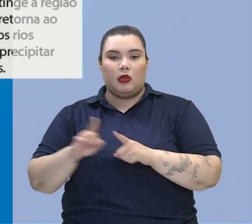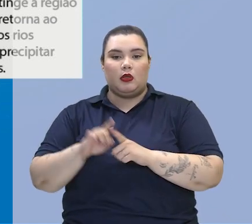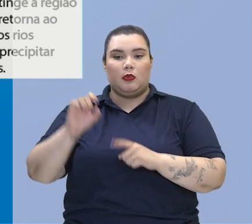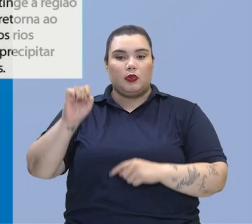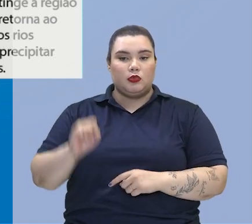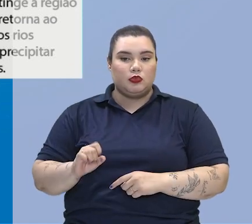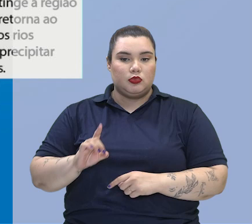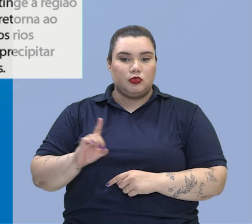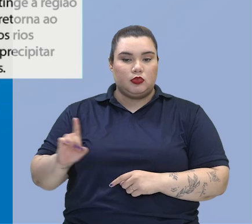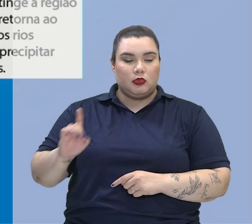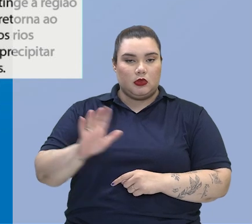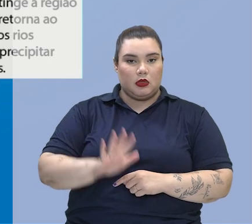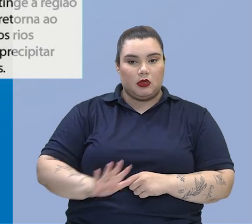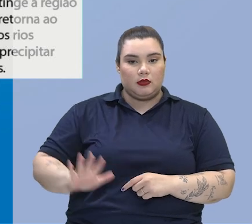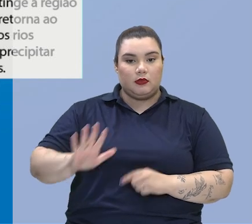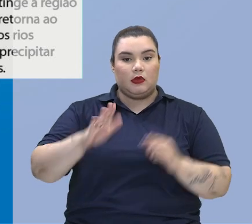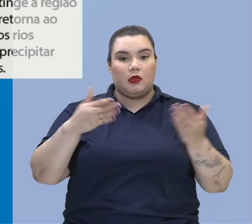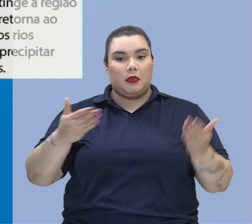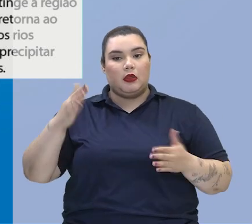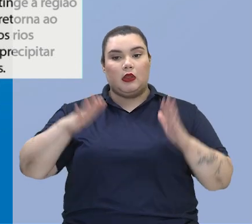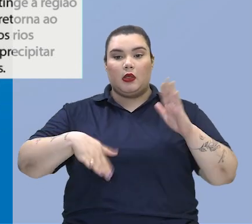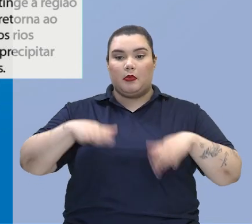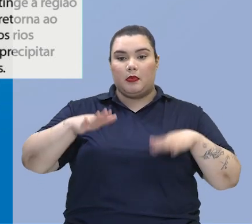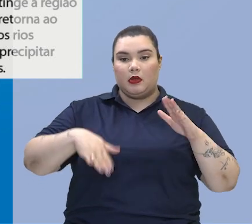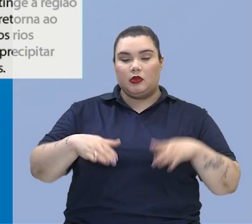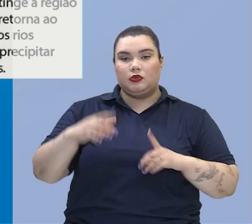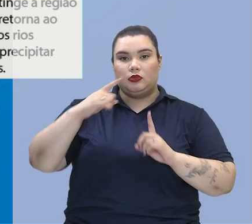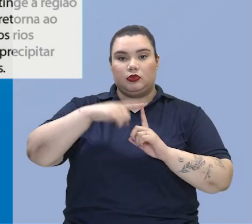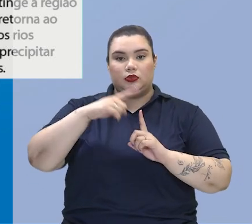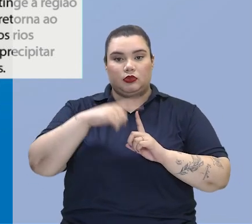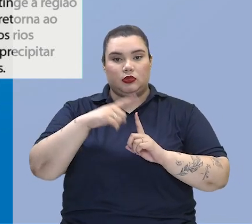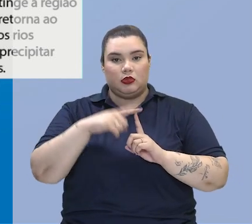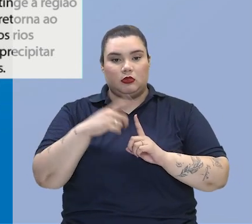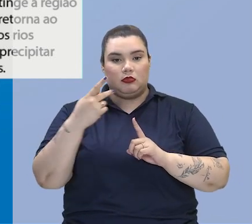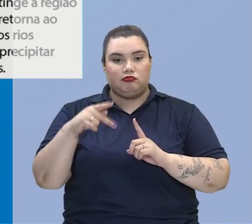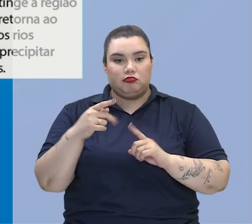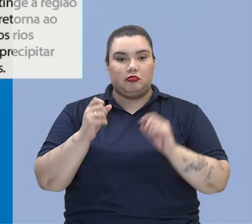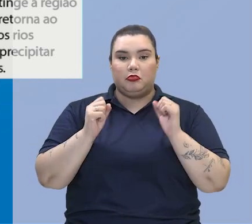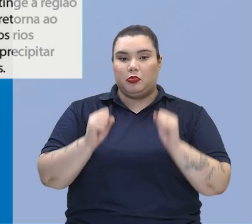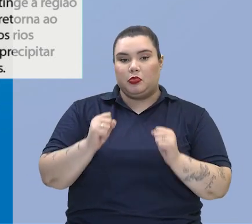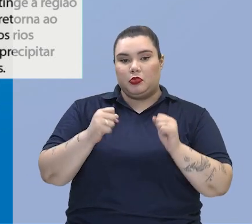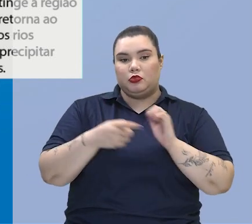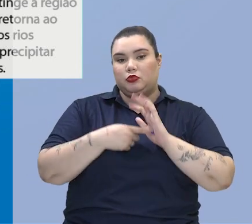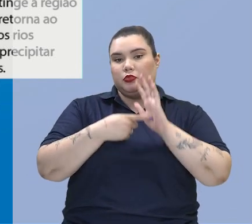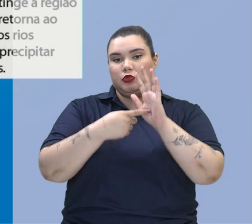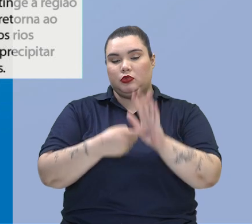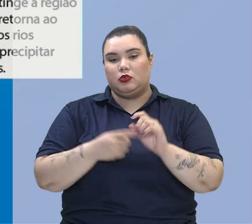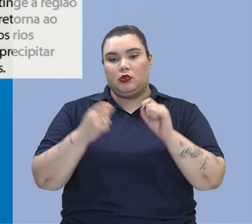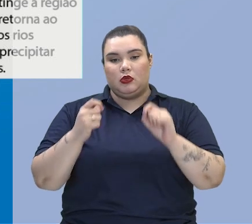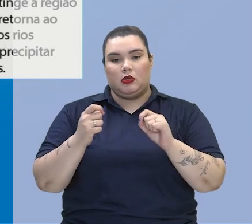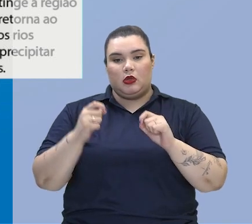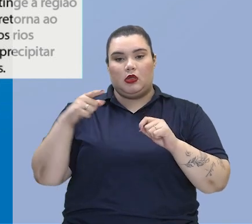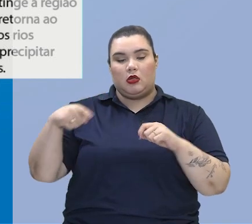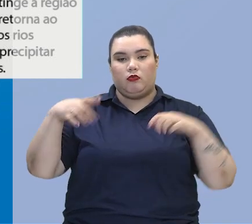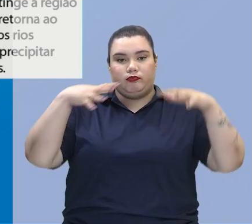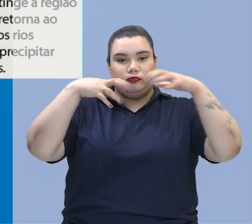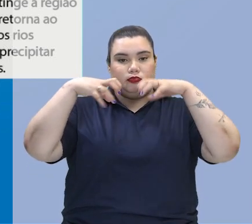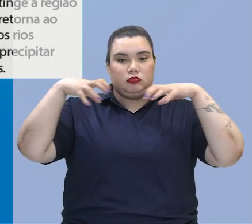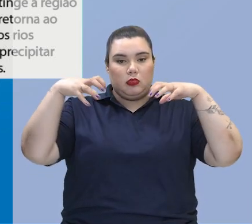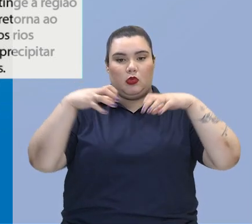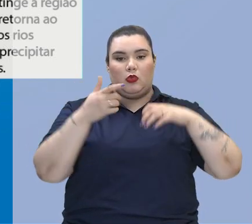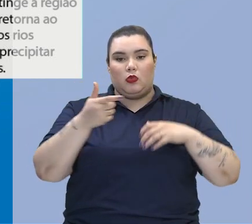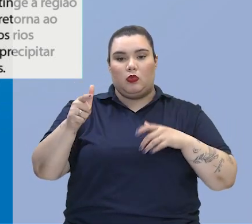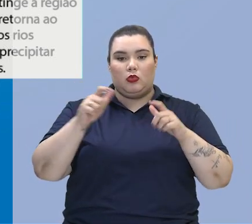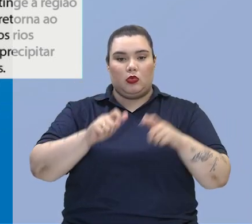ainda, dependendo da força dessa massa, ela pode chegar, os rios voadores, a outras regiões, como o sul